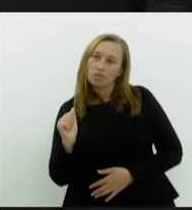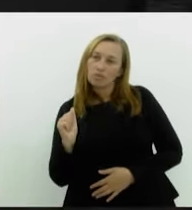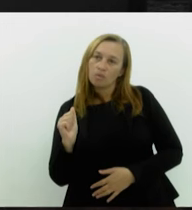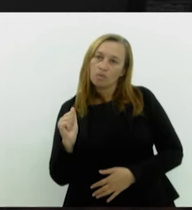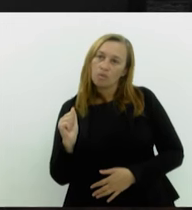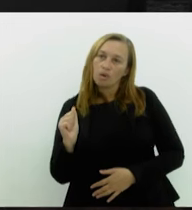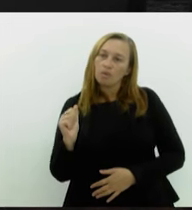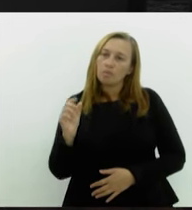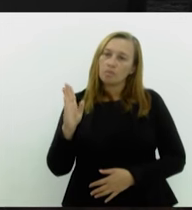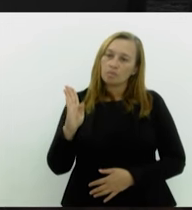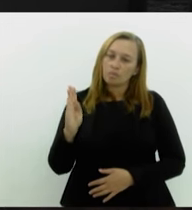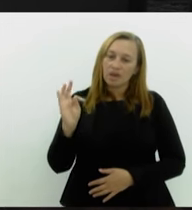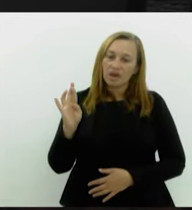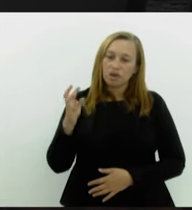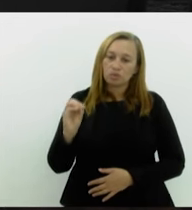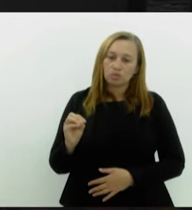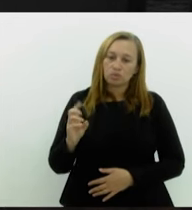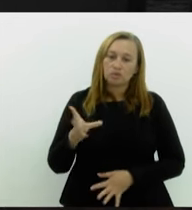Deputado